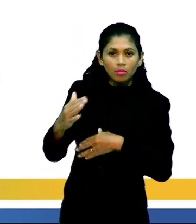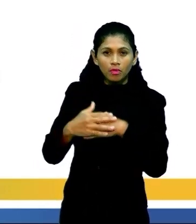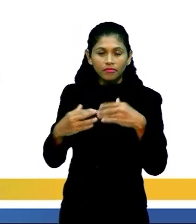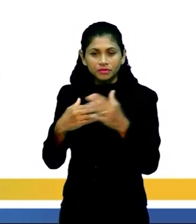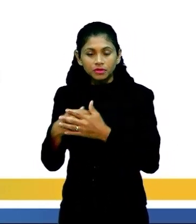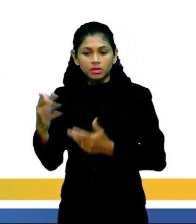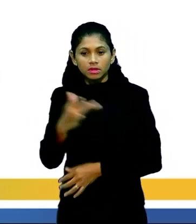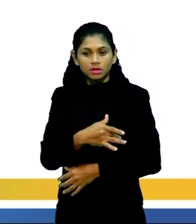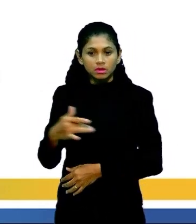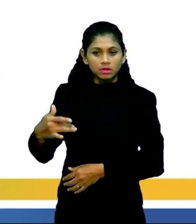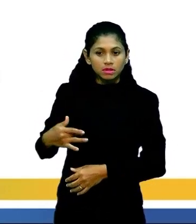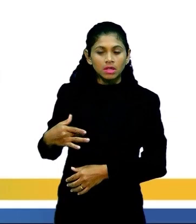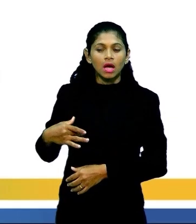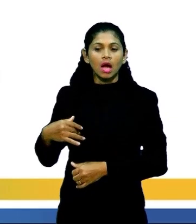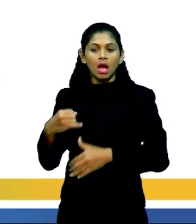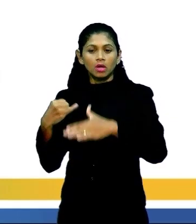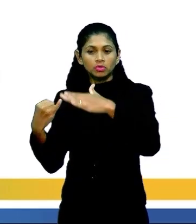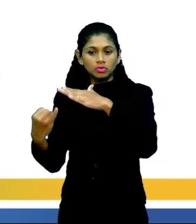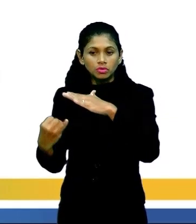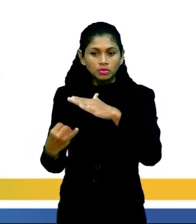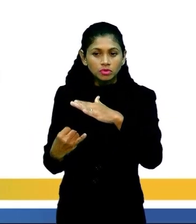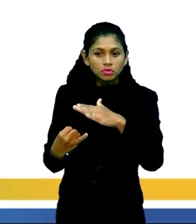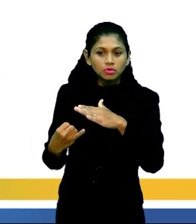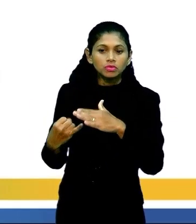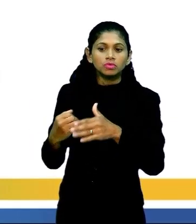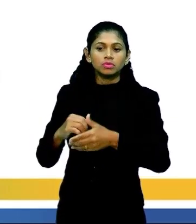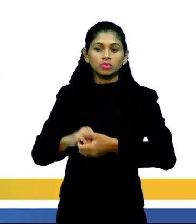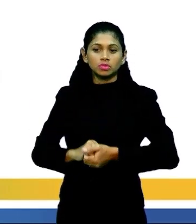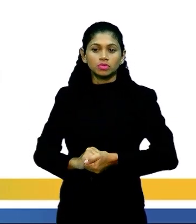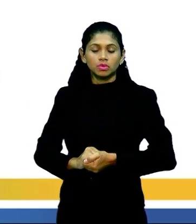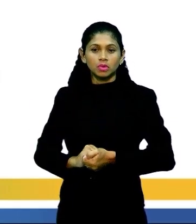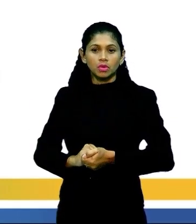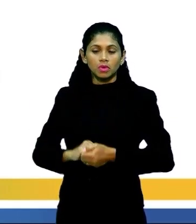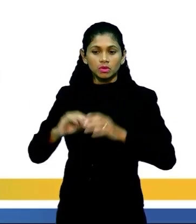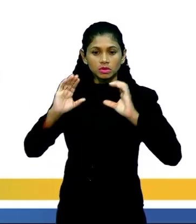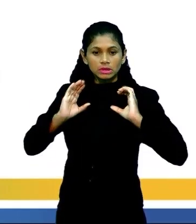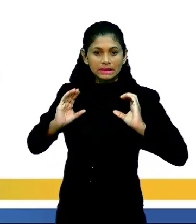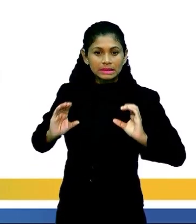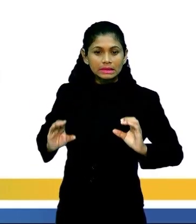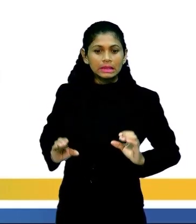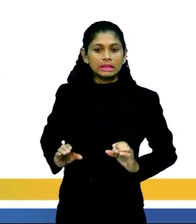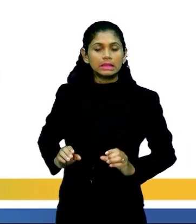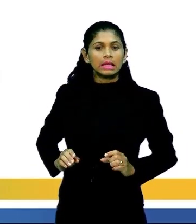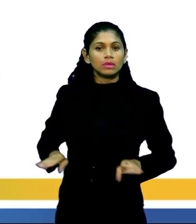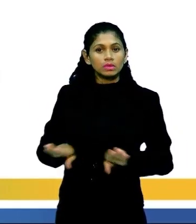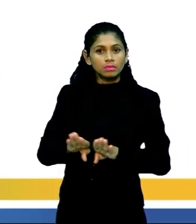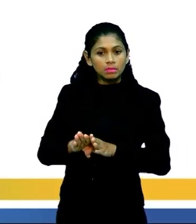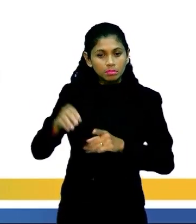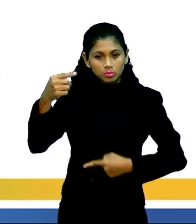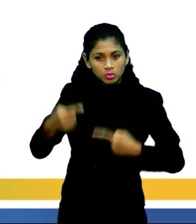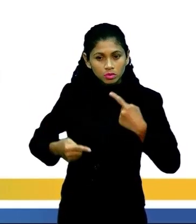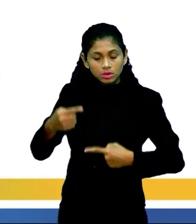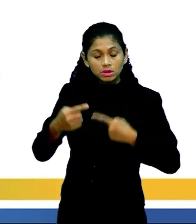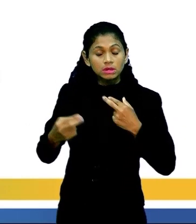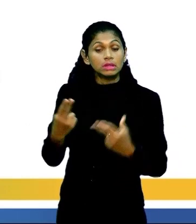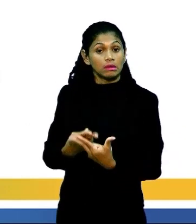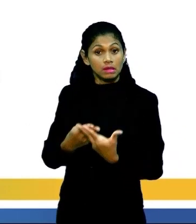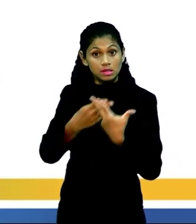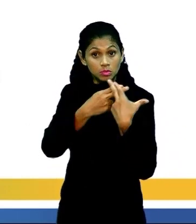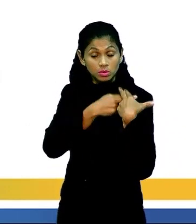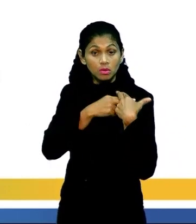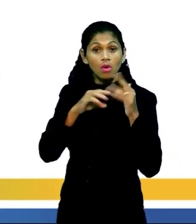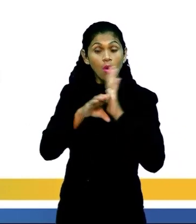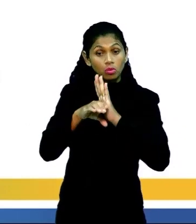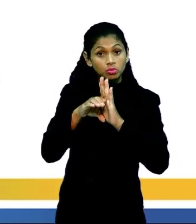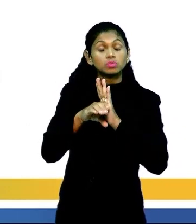saúde, instituições, cidadãos comprometidos e políticos são responsáveis pelo conteúdo a que as crianças têm